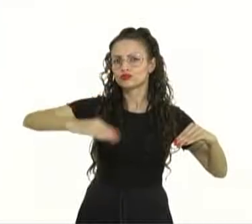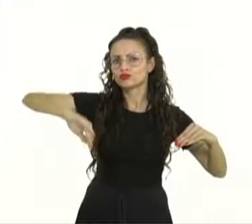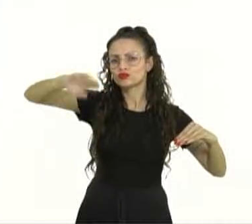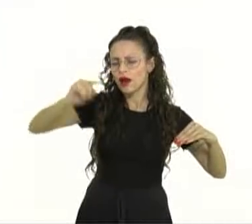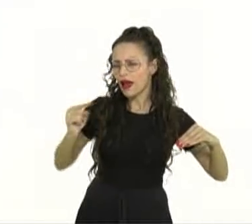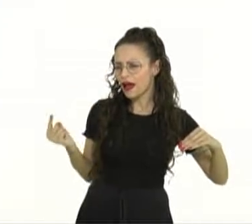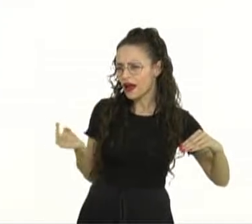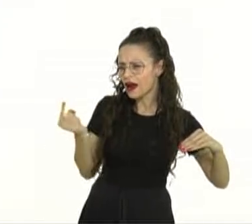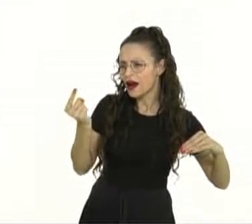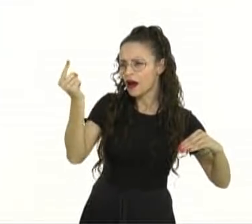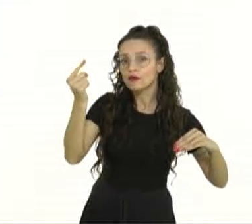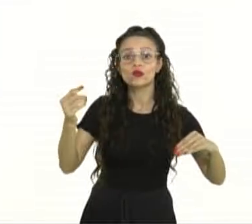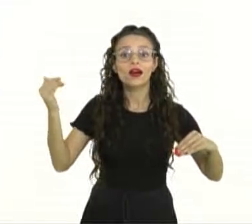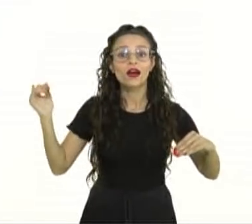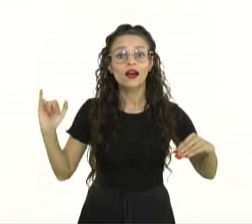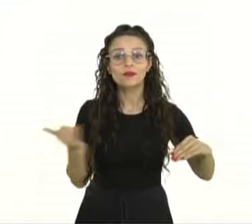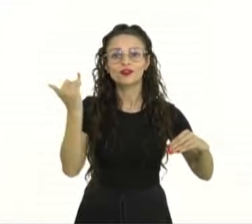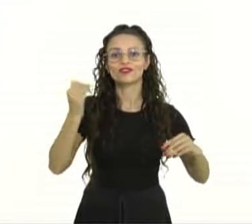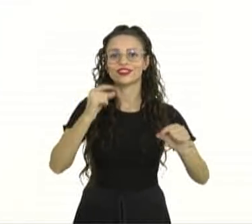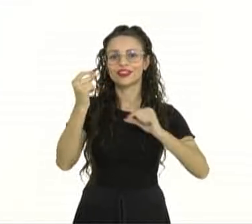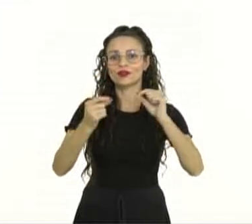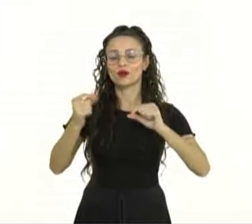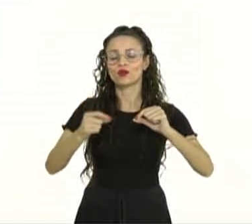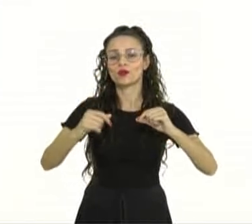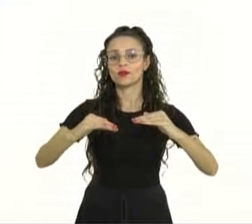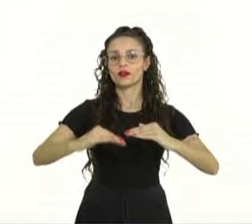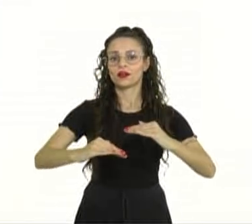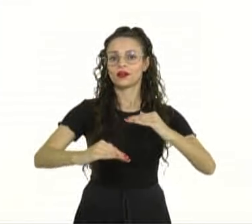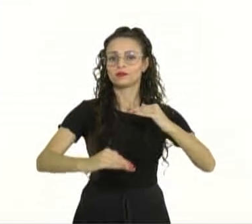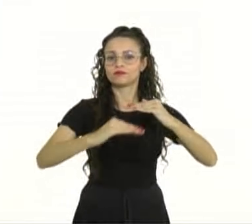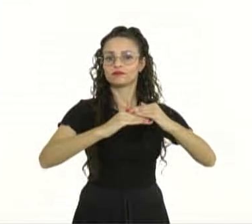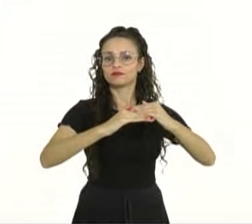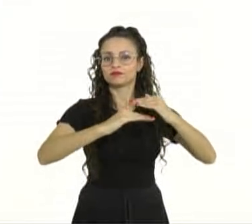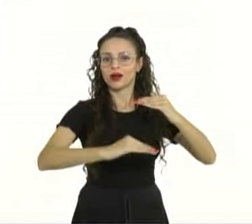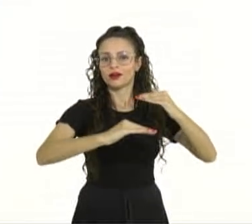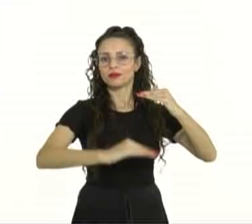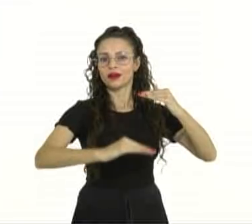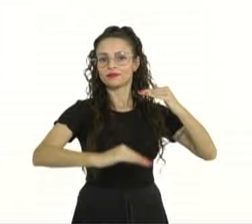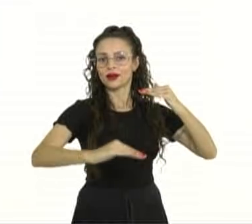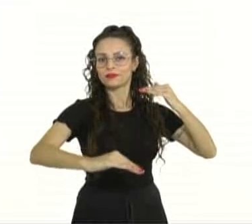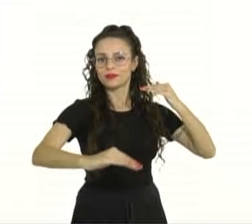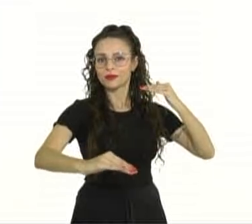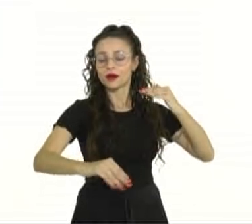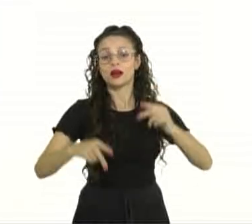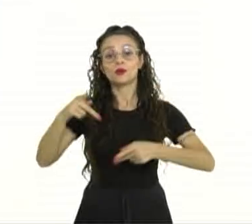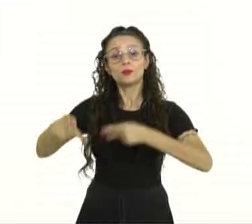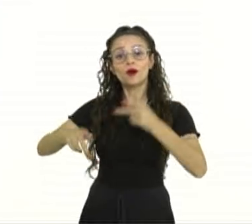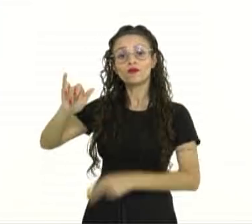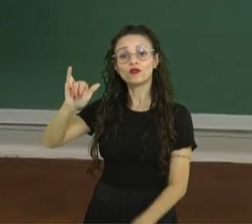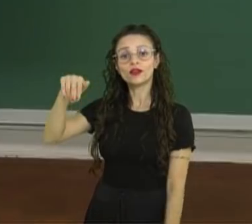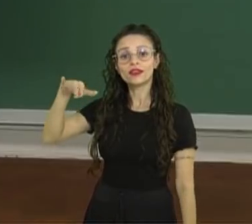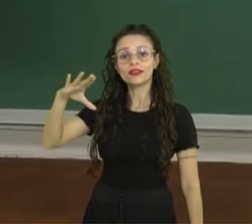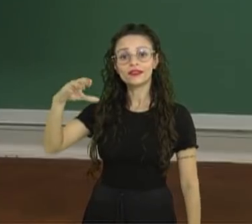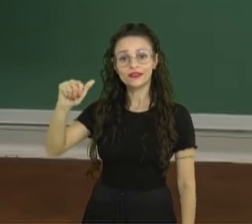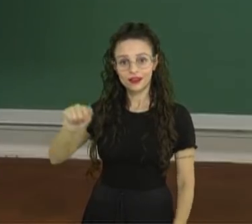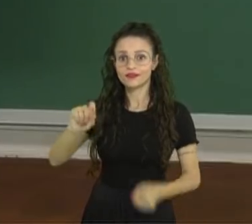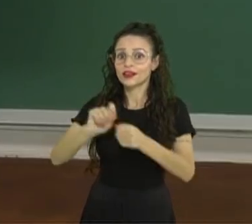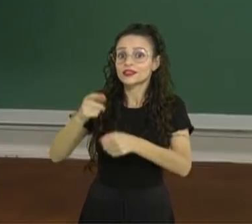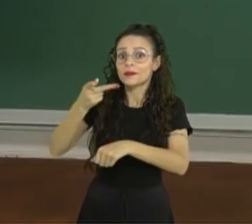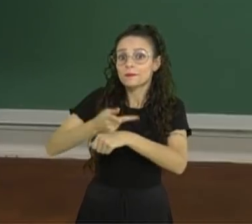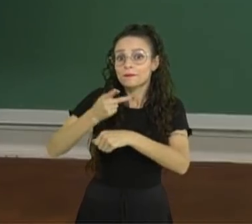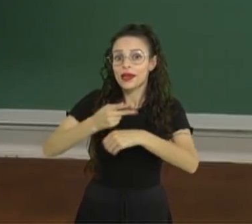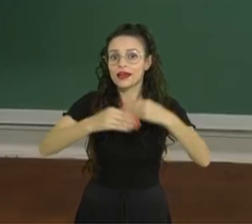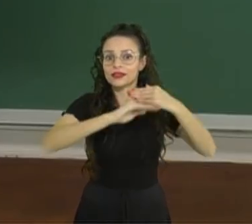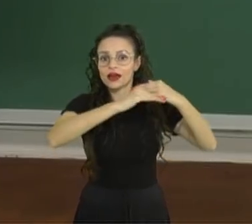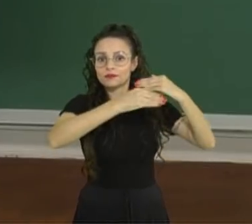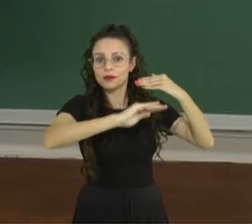altas, e como aproveitar através de escadarias, construindo de pedras, os incas faziam de pedra, para não desmoronar, para que a